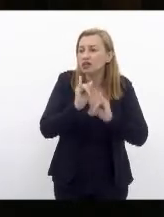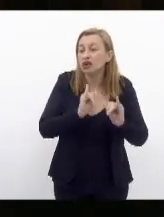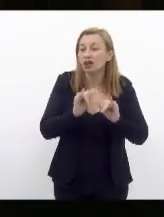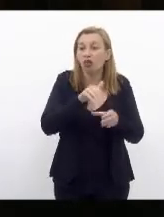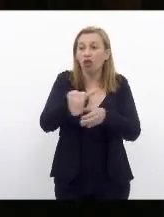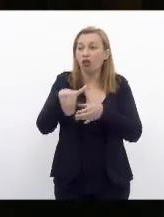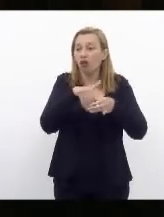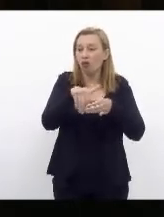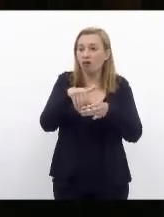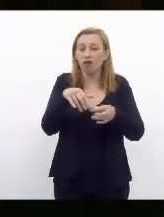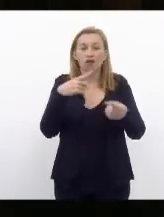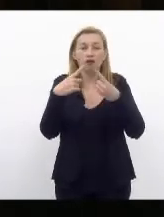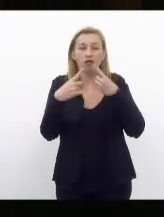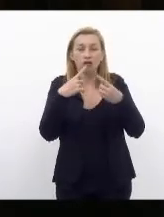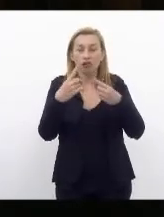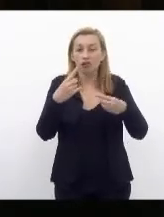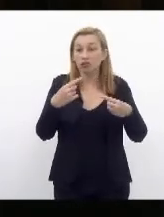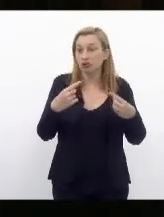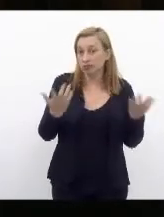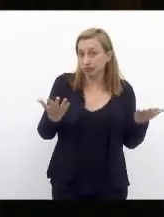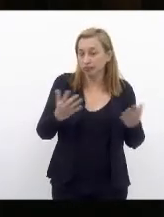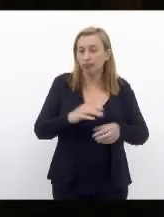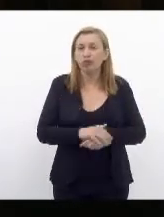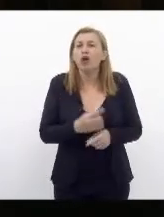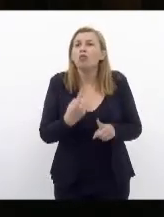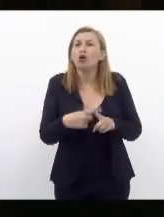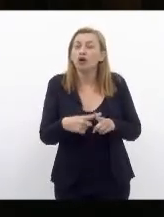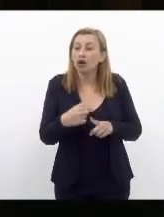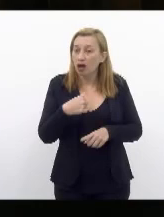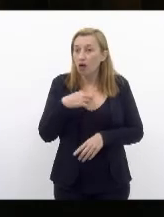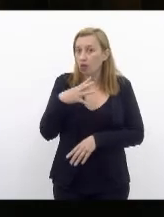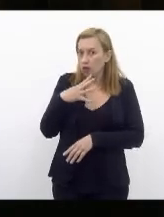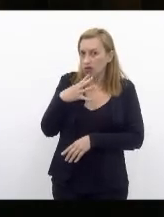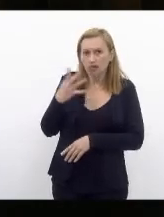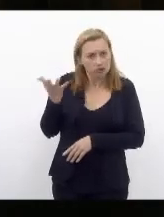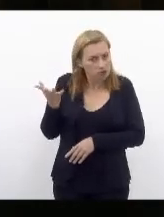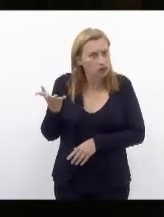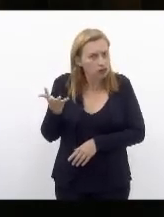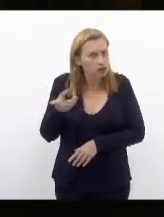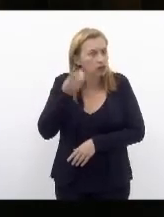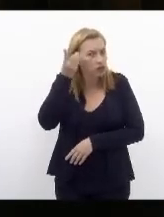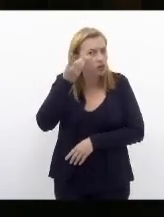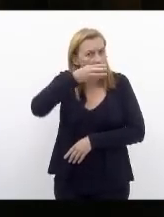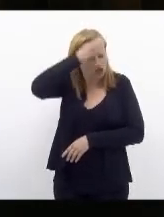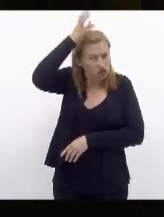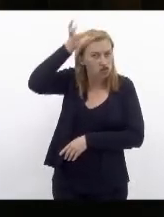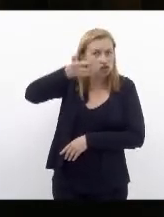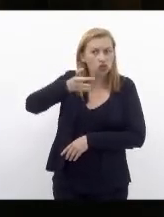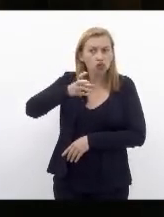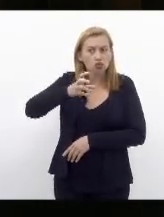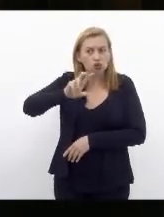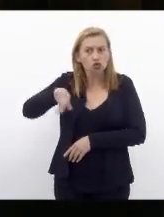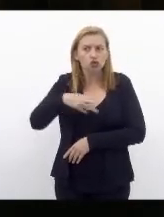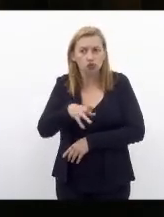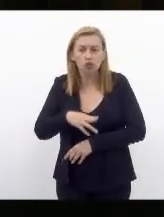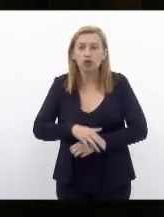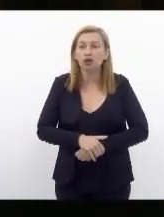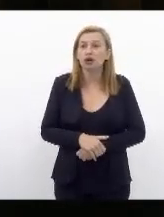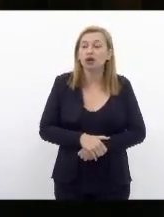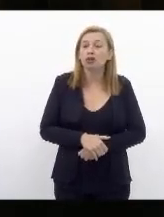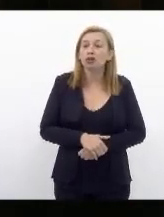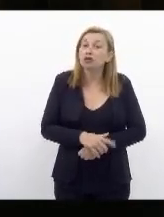eleitoral, até porque eu tomei conhecimento, deputada Tia Ju, que